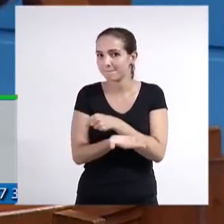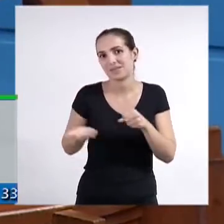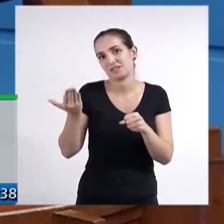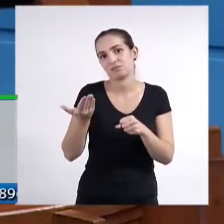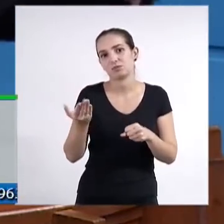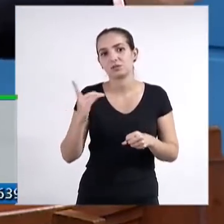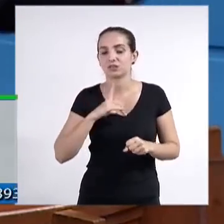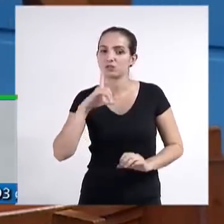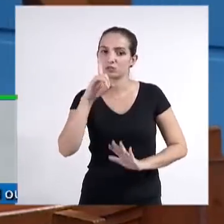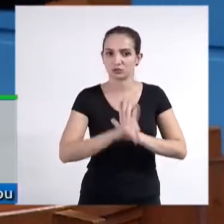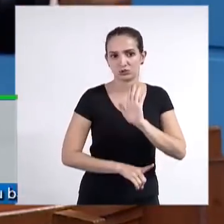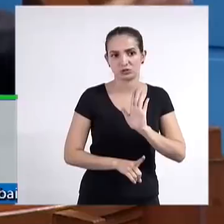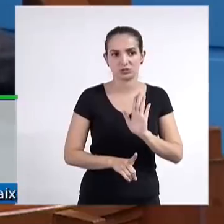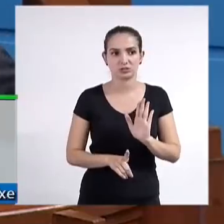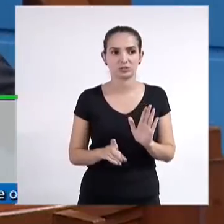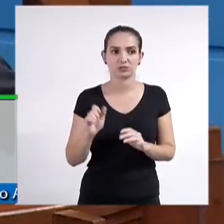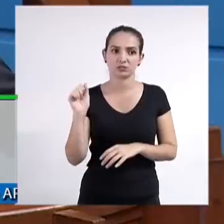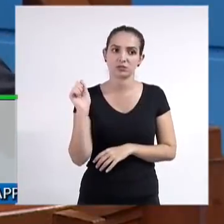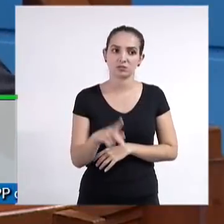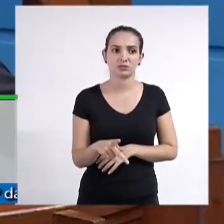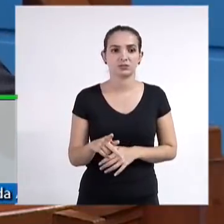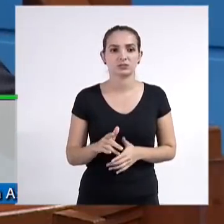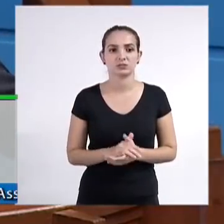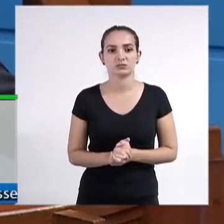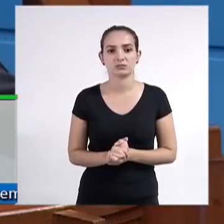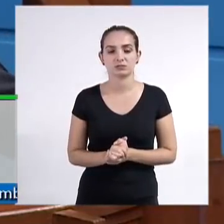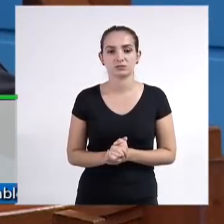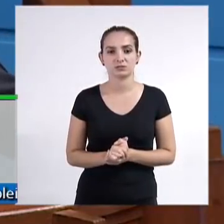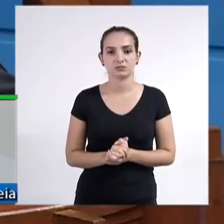para você ter o direito a aposentar.